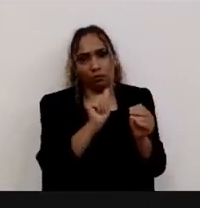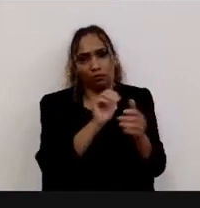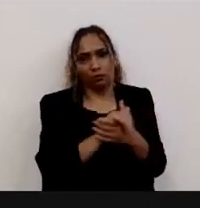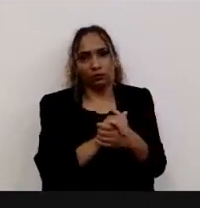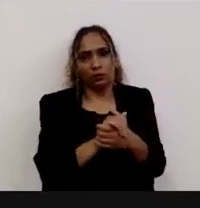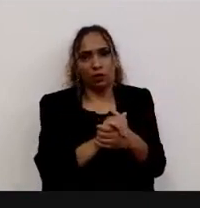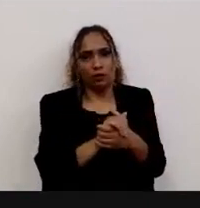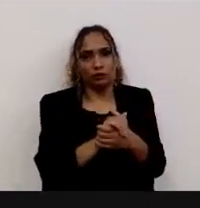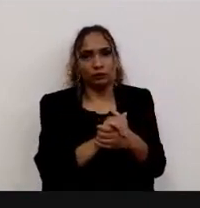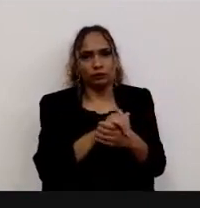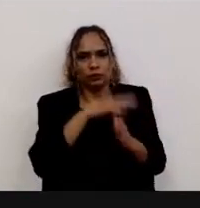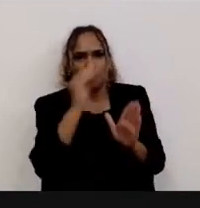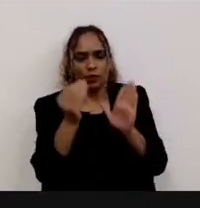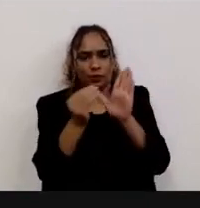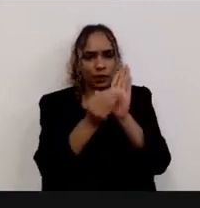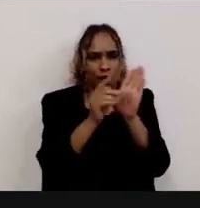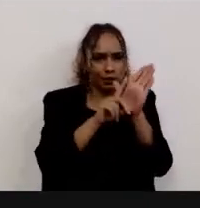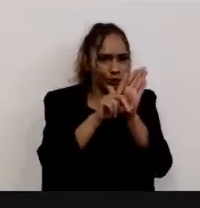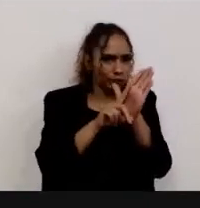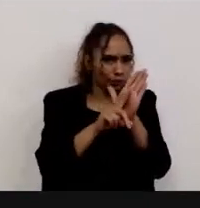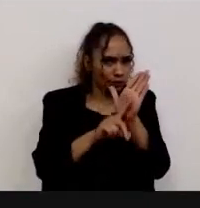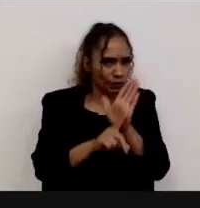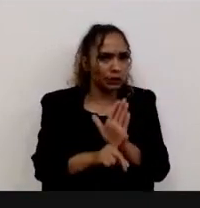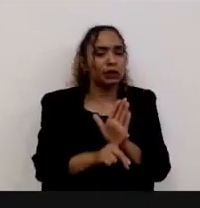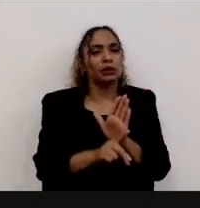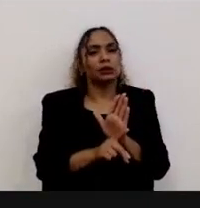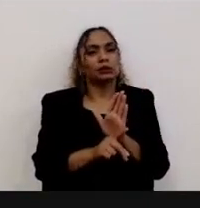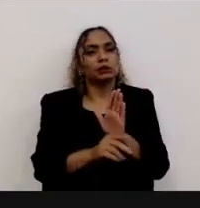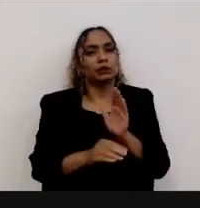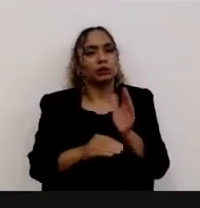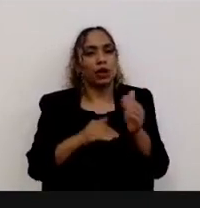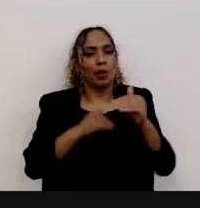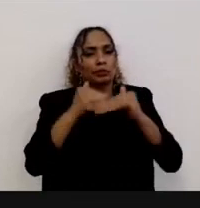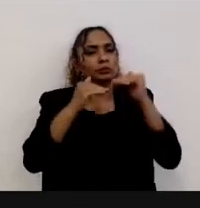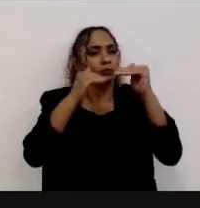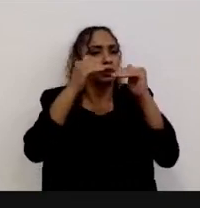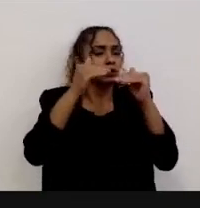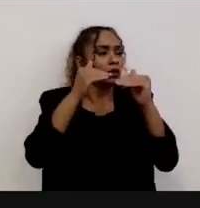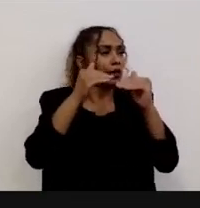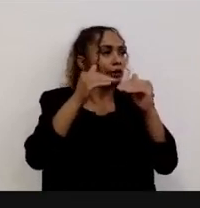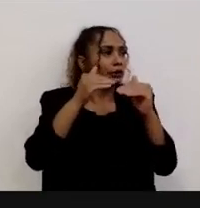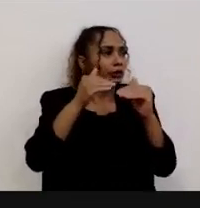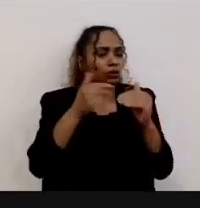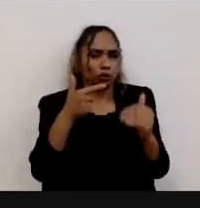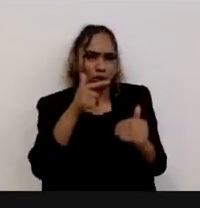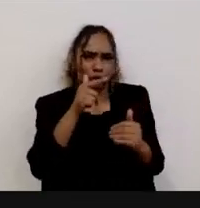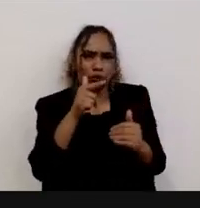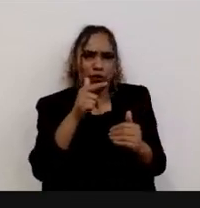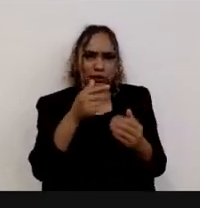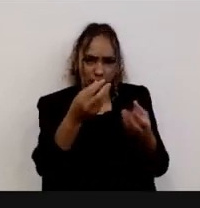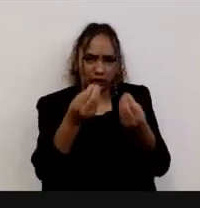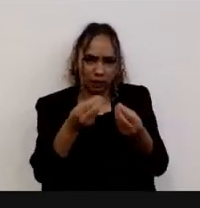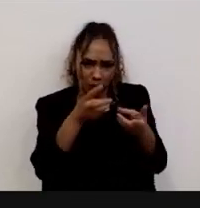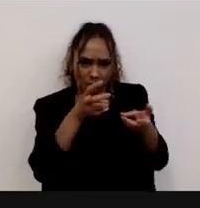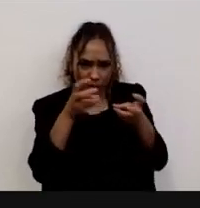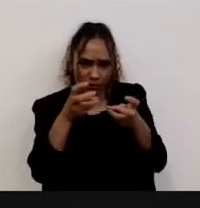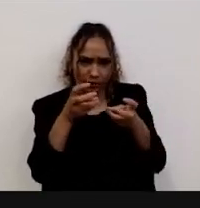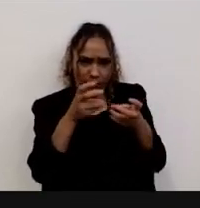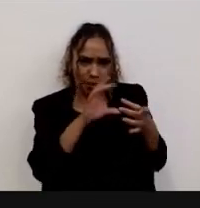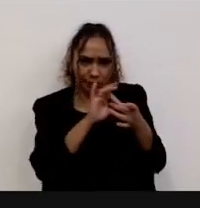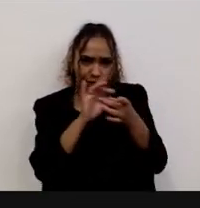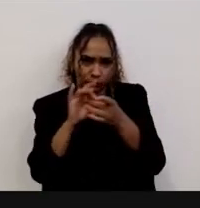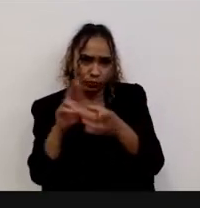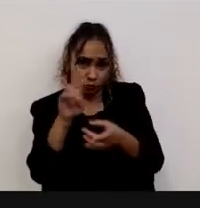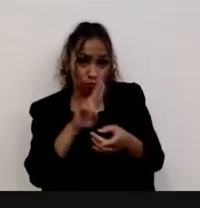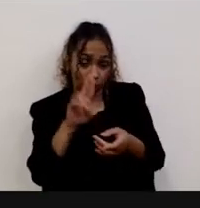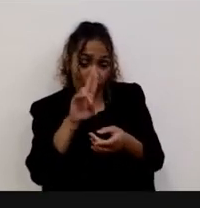Seria possível integrar sua pesquisa com os processos de automação apresentados pelo Arthur? Você consegue perceber alguma conexão possível,